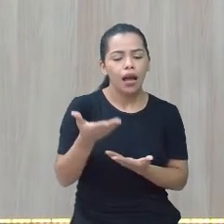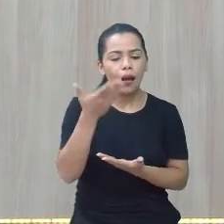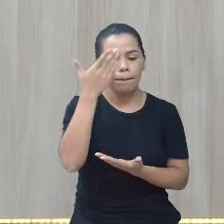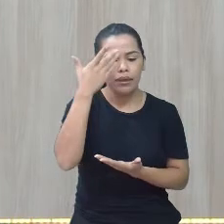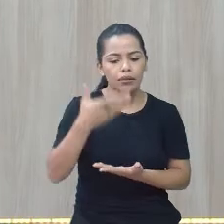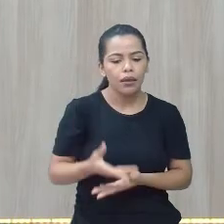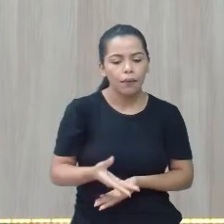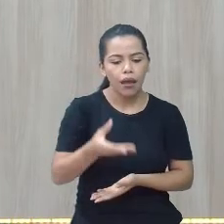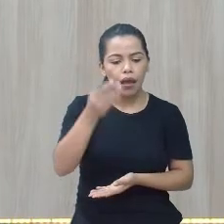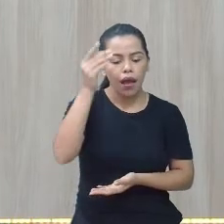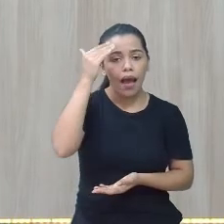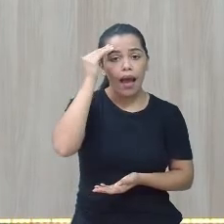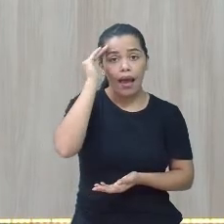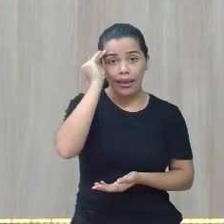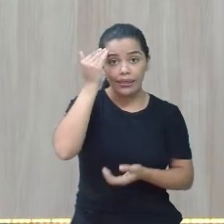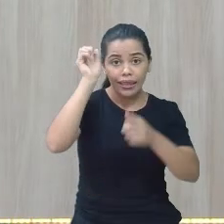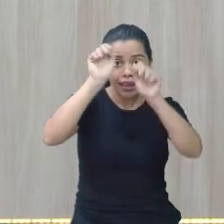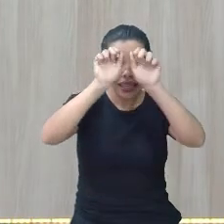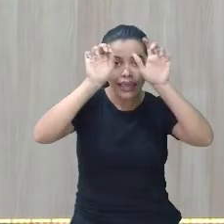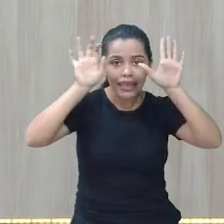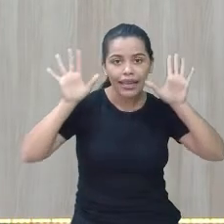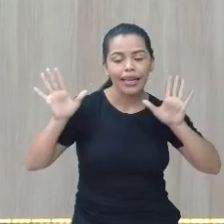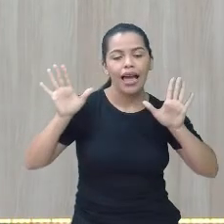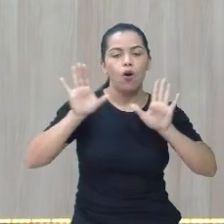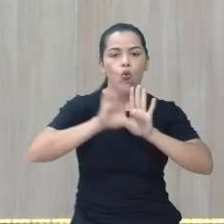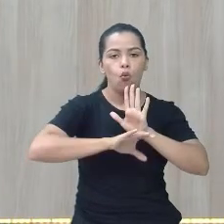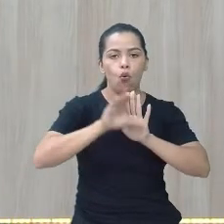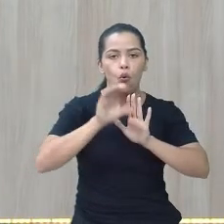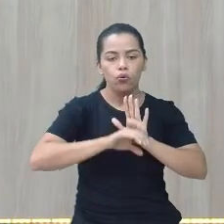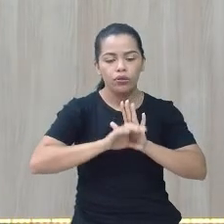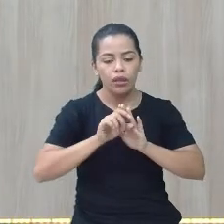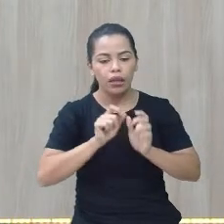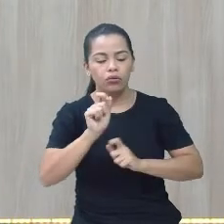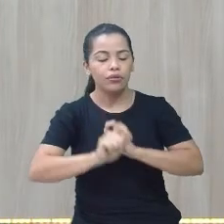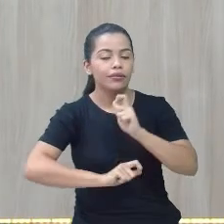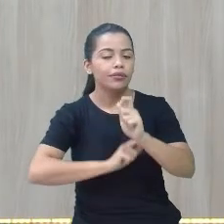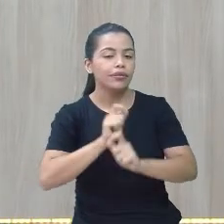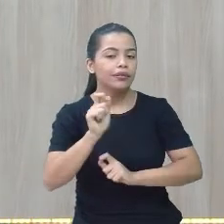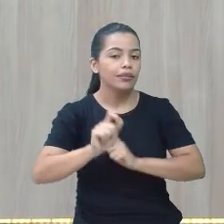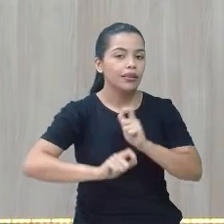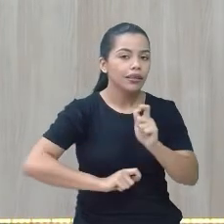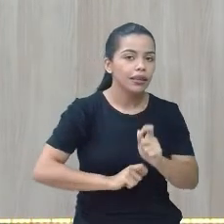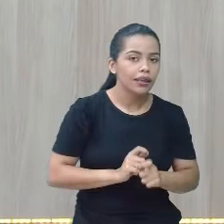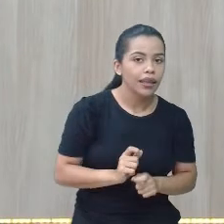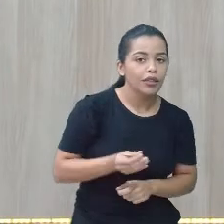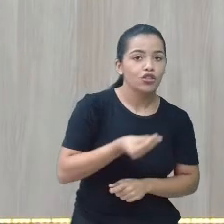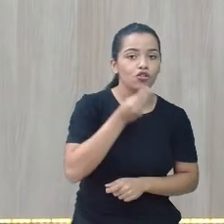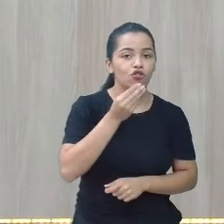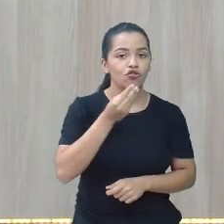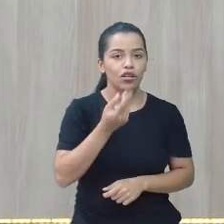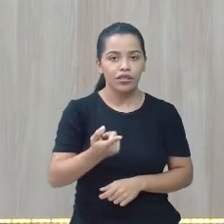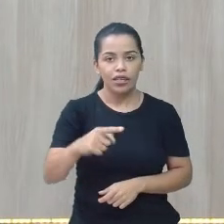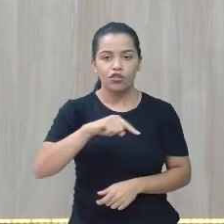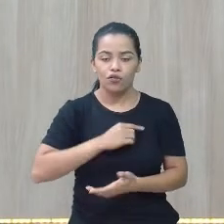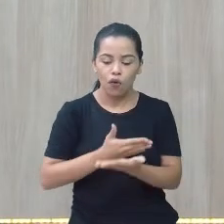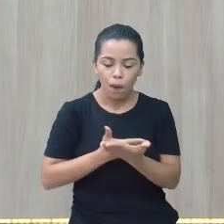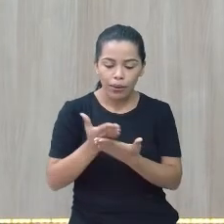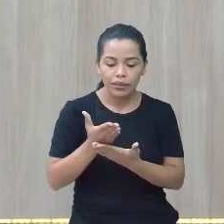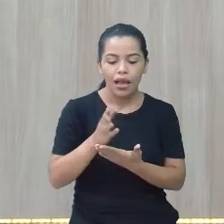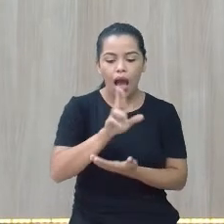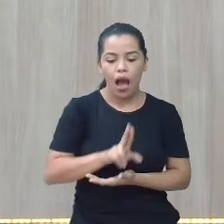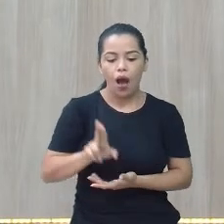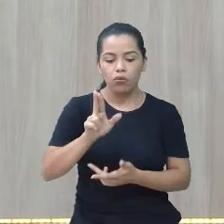a gente vai começar a poder usar ferramentas matemáticas para conseguir ser mais preciso, tá certo?